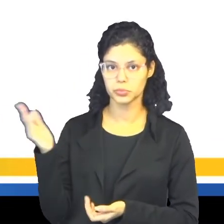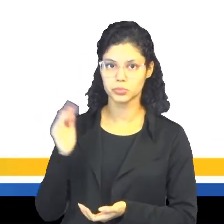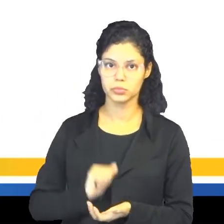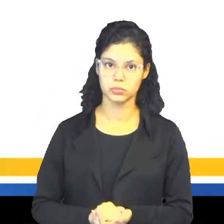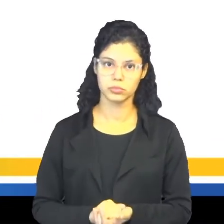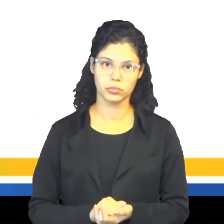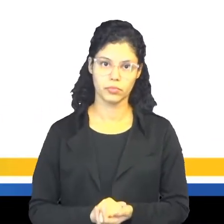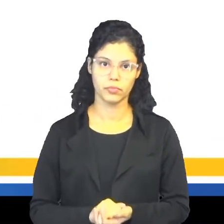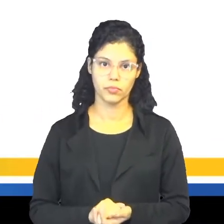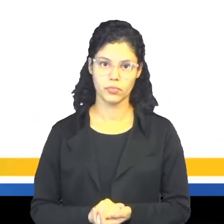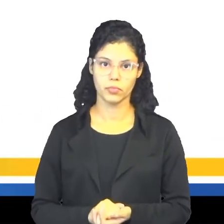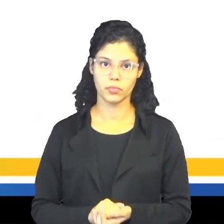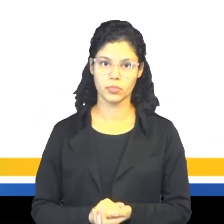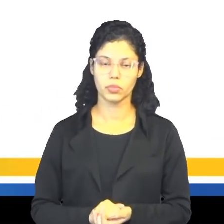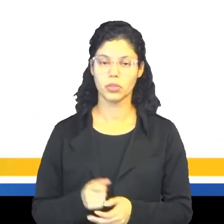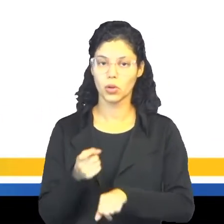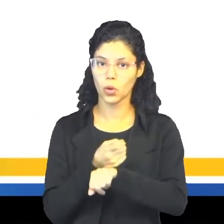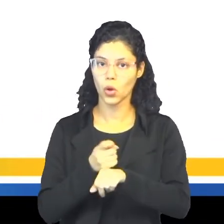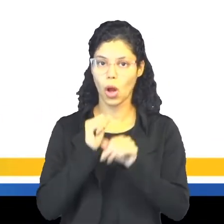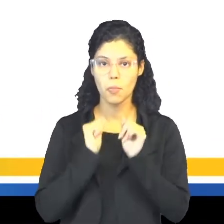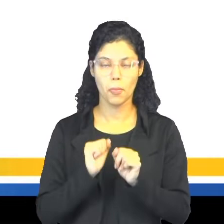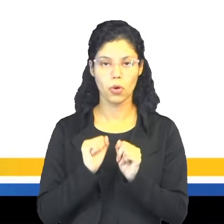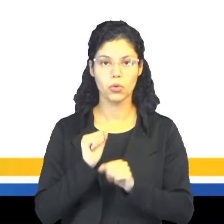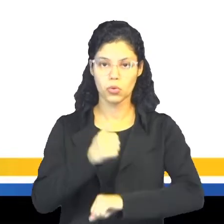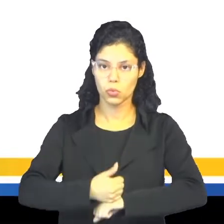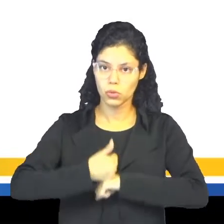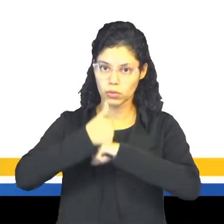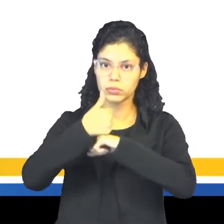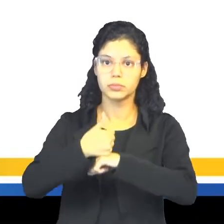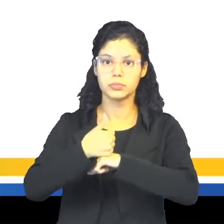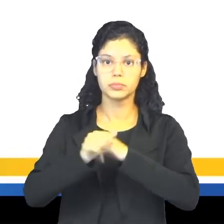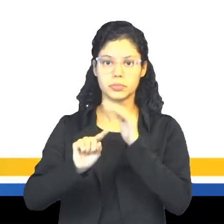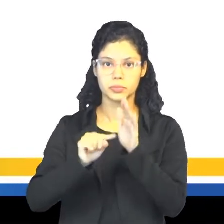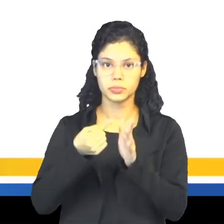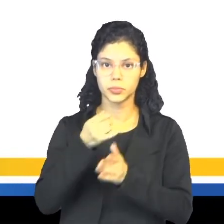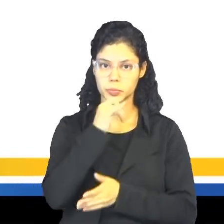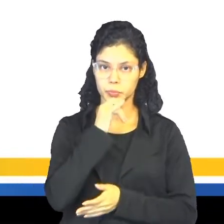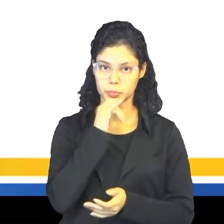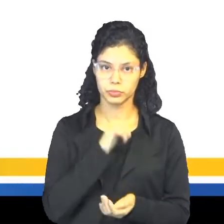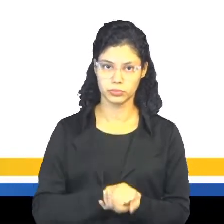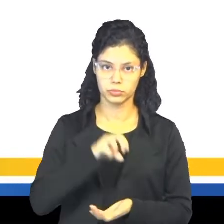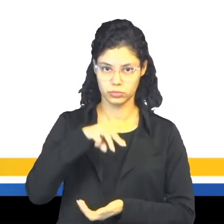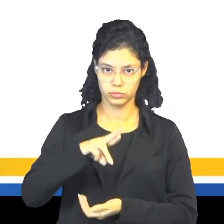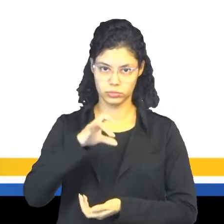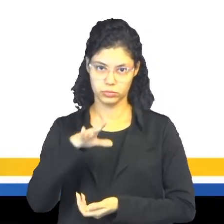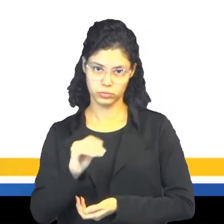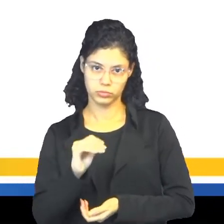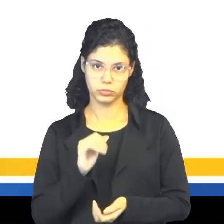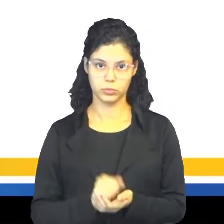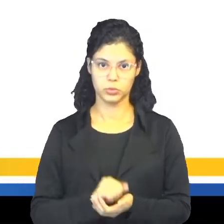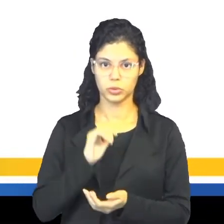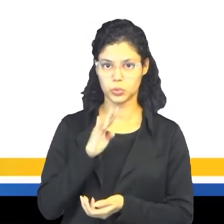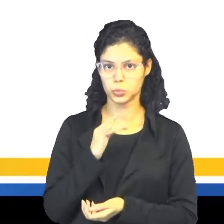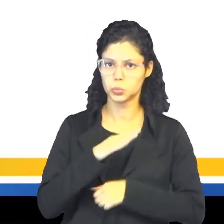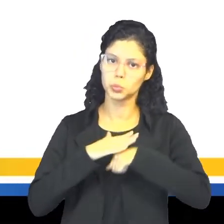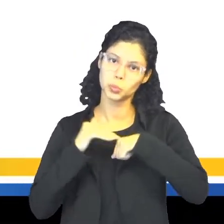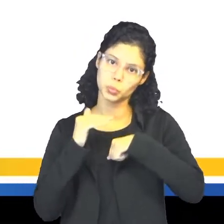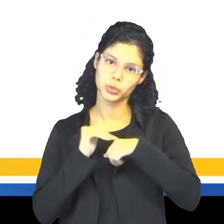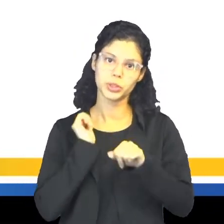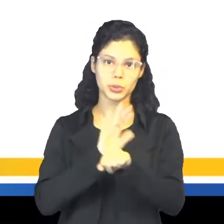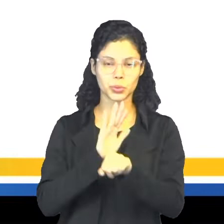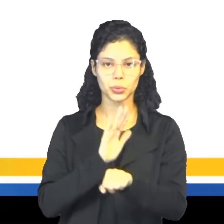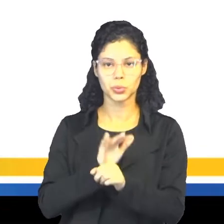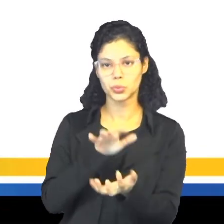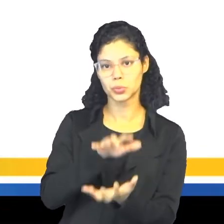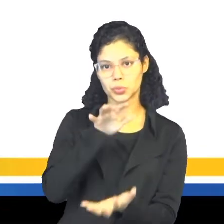aí adjetivo ele pode indicar uma qualidade e o primeiro exemplo olha só Marcos bondoso ajudou